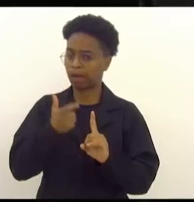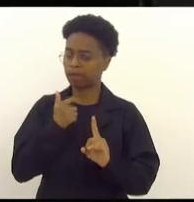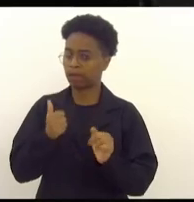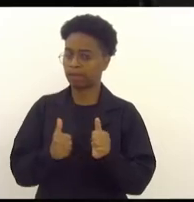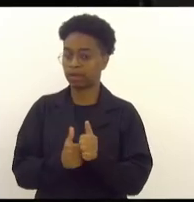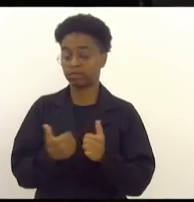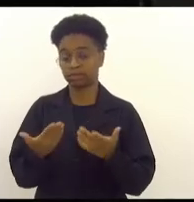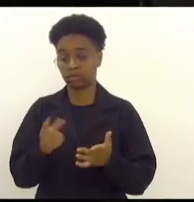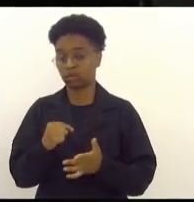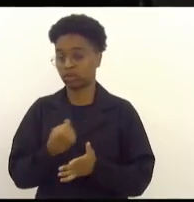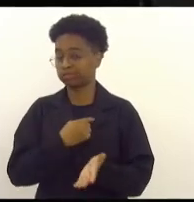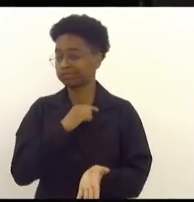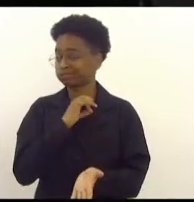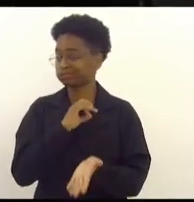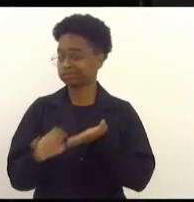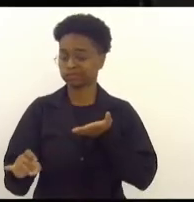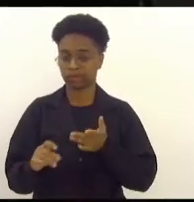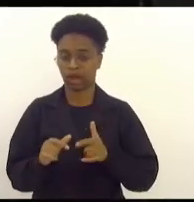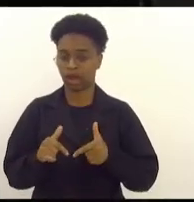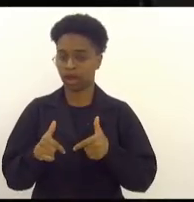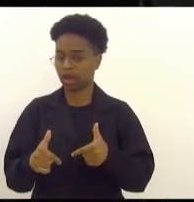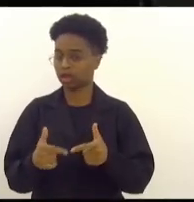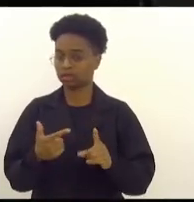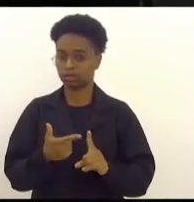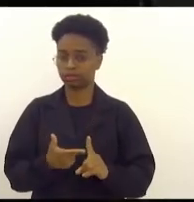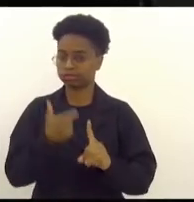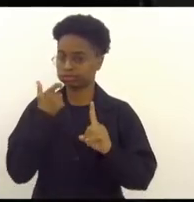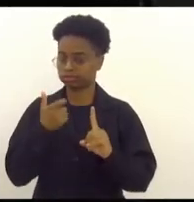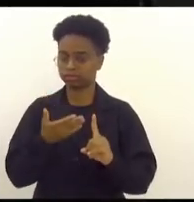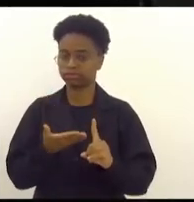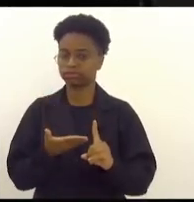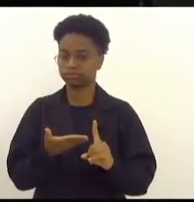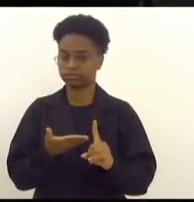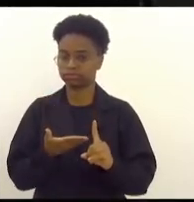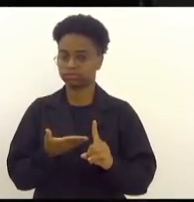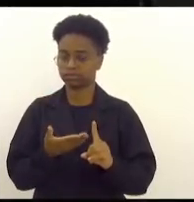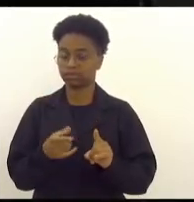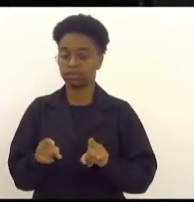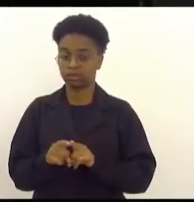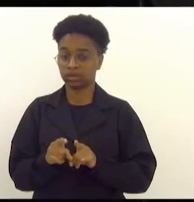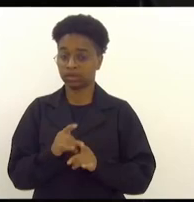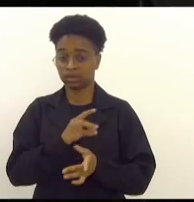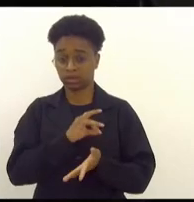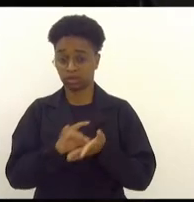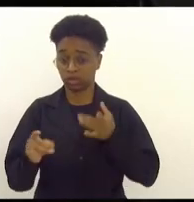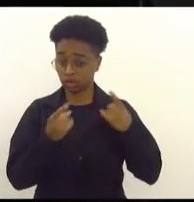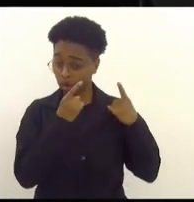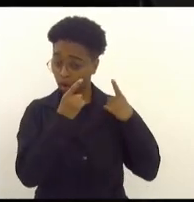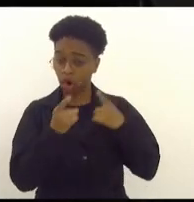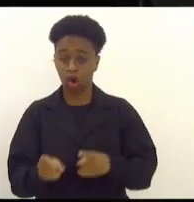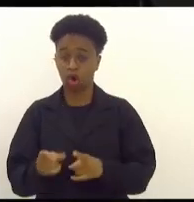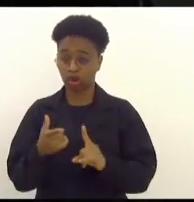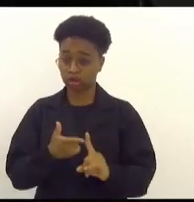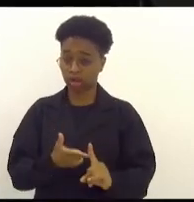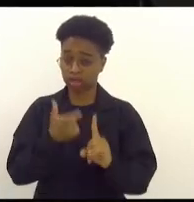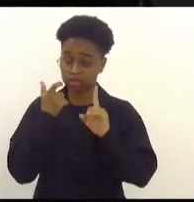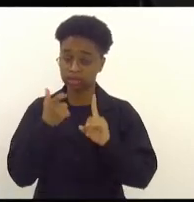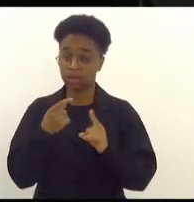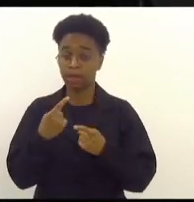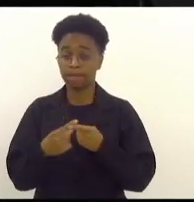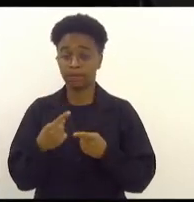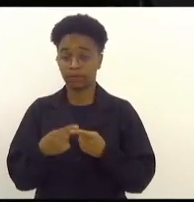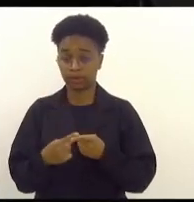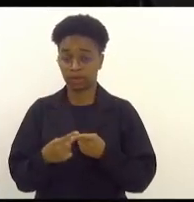temos que repudiar esse ato esse assassinato e repudiar esse assassinato porque